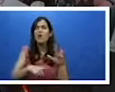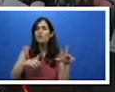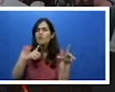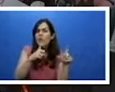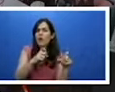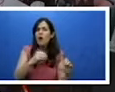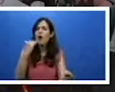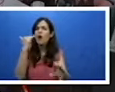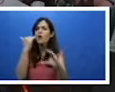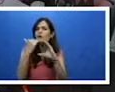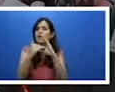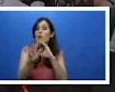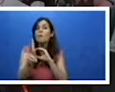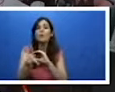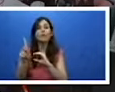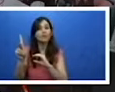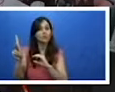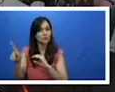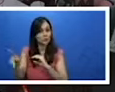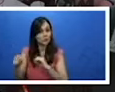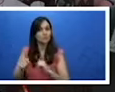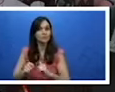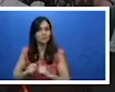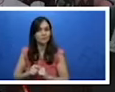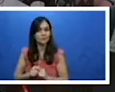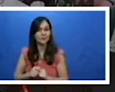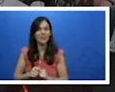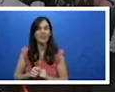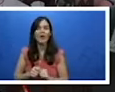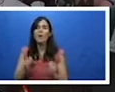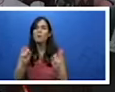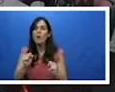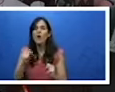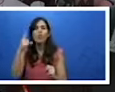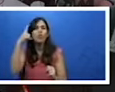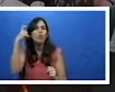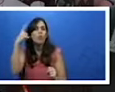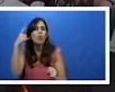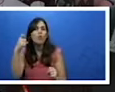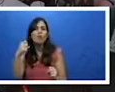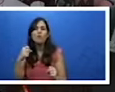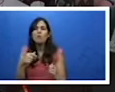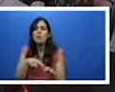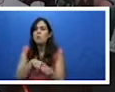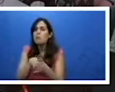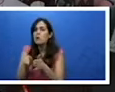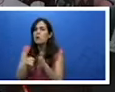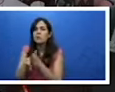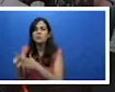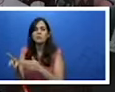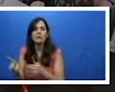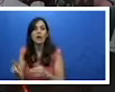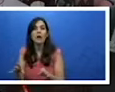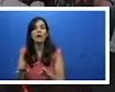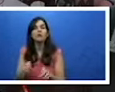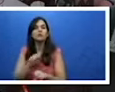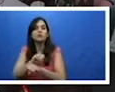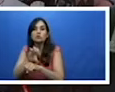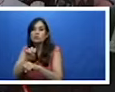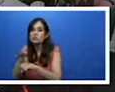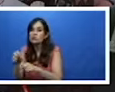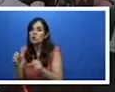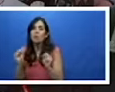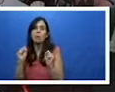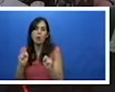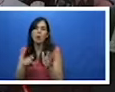vocês, o professor tutor da sala de vocês, quiserem tirar uma dúvida, dar alguma sugestão,